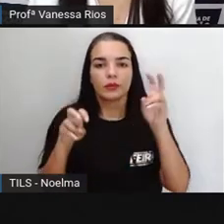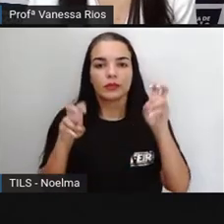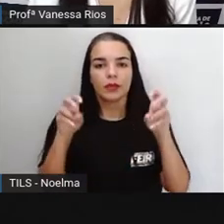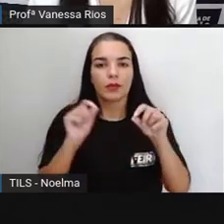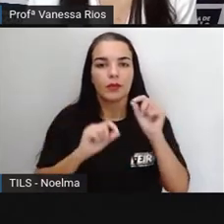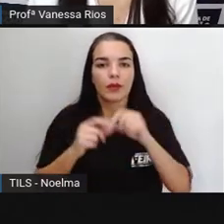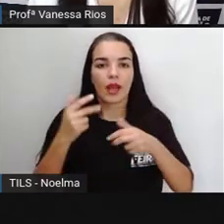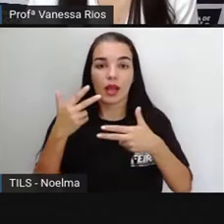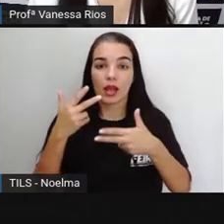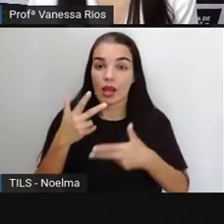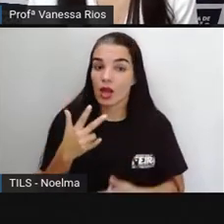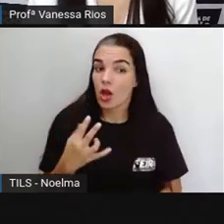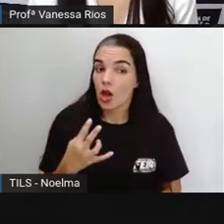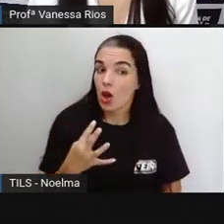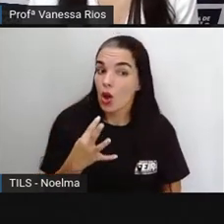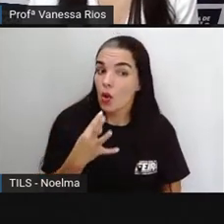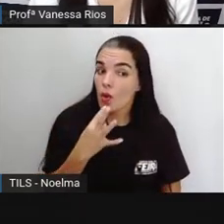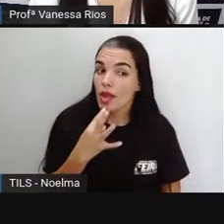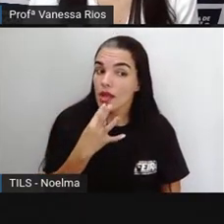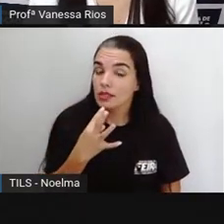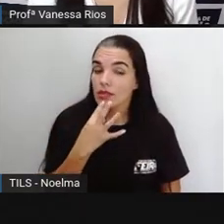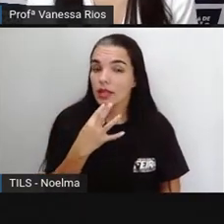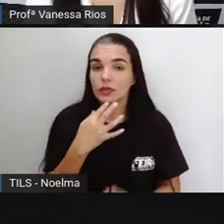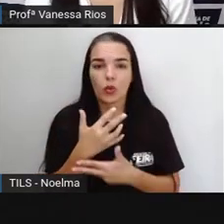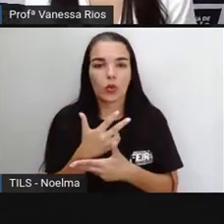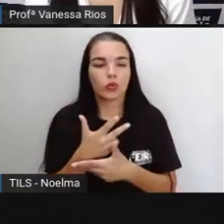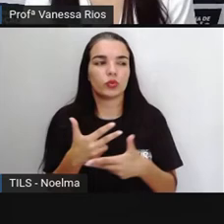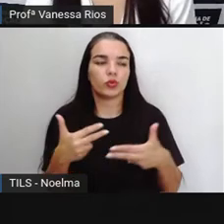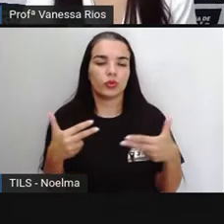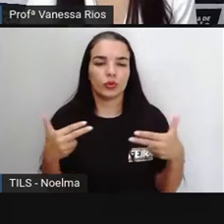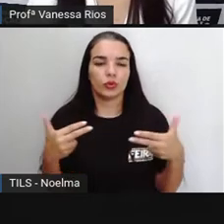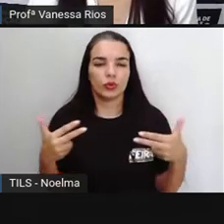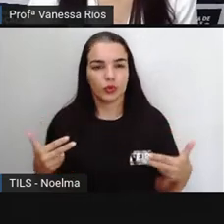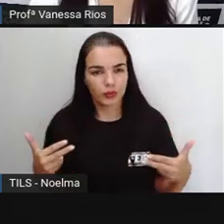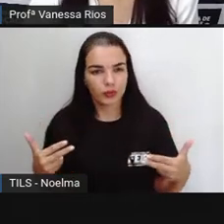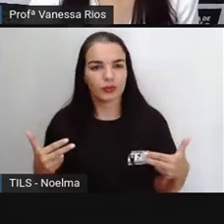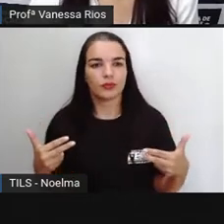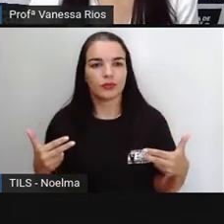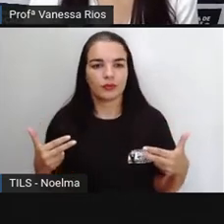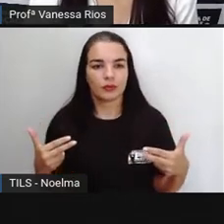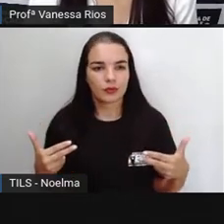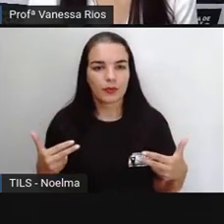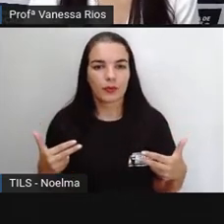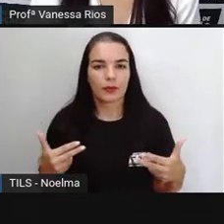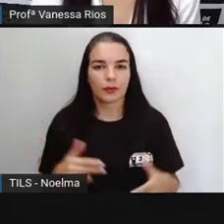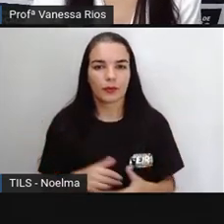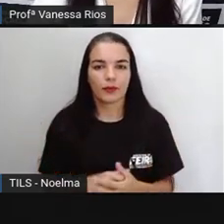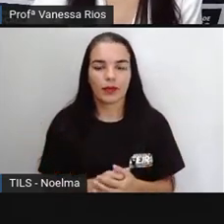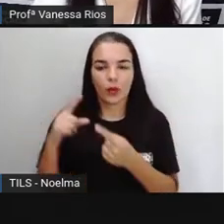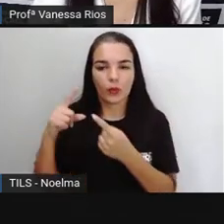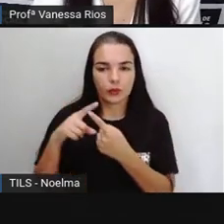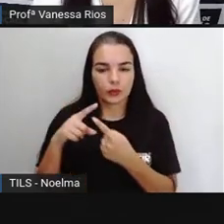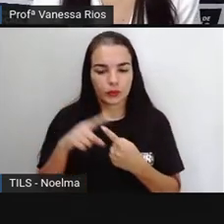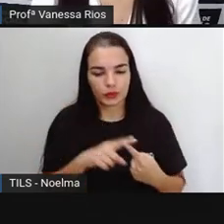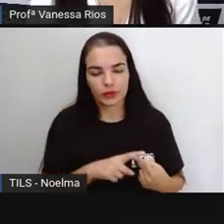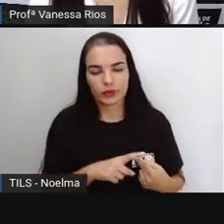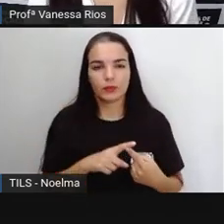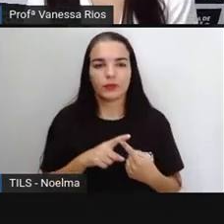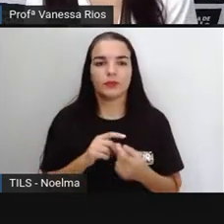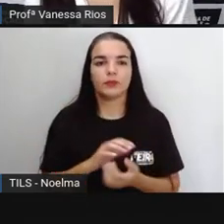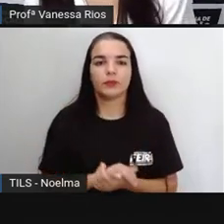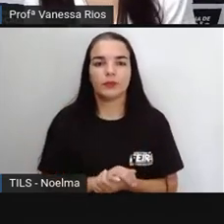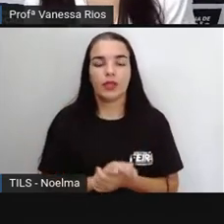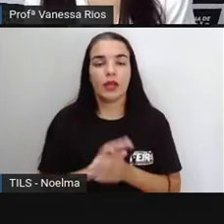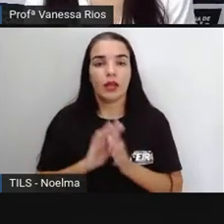sobre, olha só, conhecendo os tipos de materiais. A gente já observa, né,